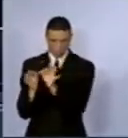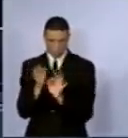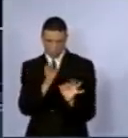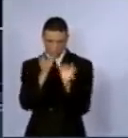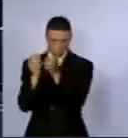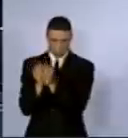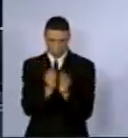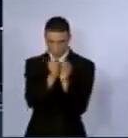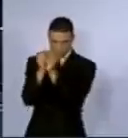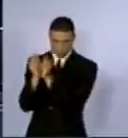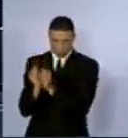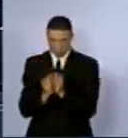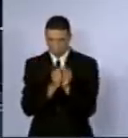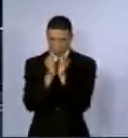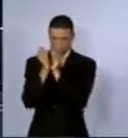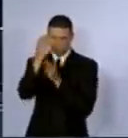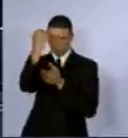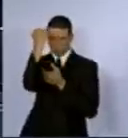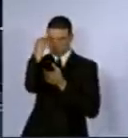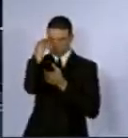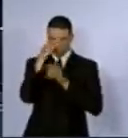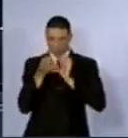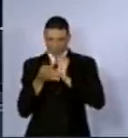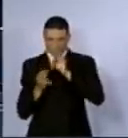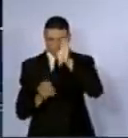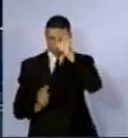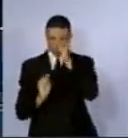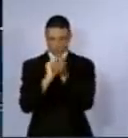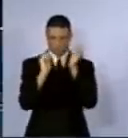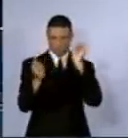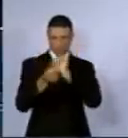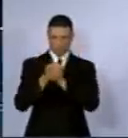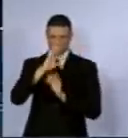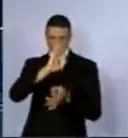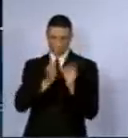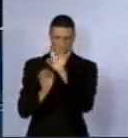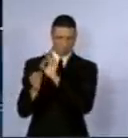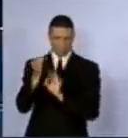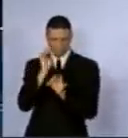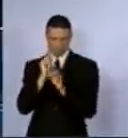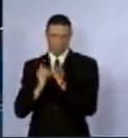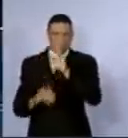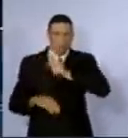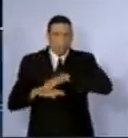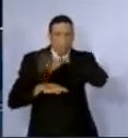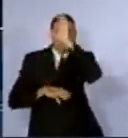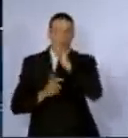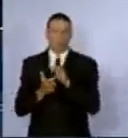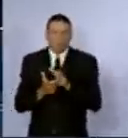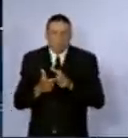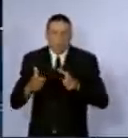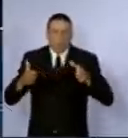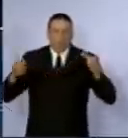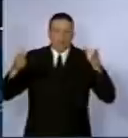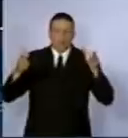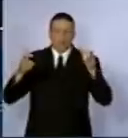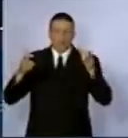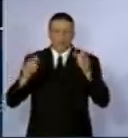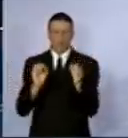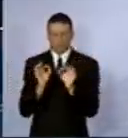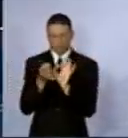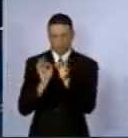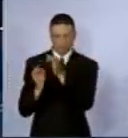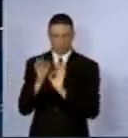esses filamentos são compactados e recompactados, e aí que nós temos um empacotamento, digamos assim,